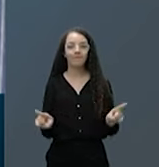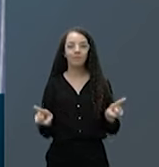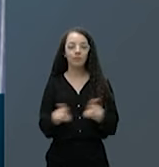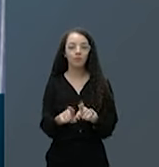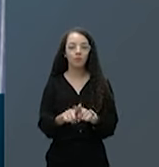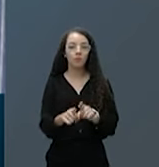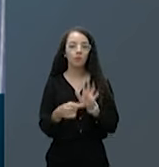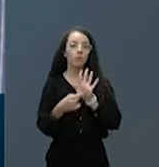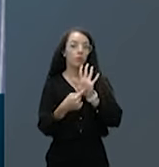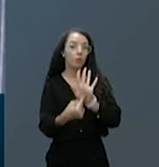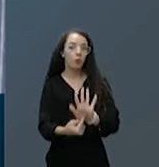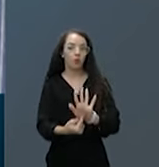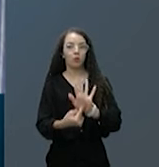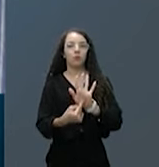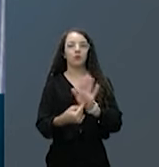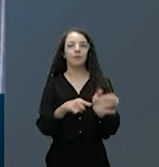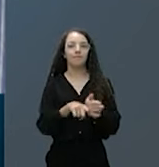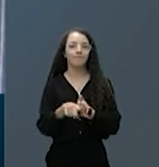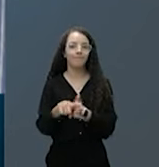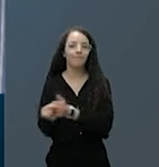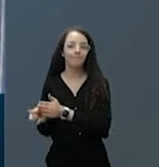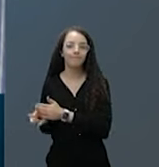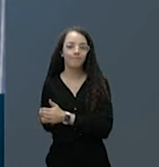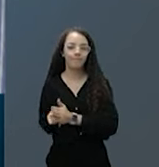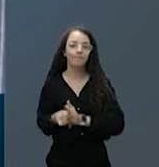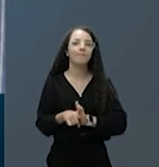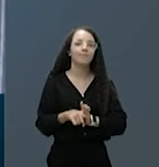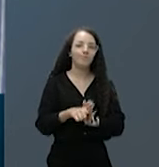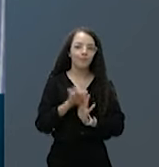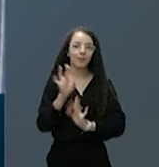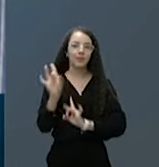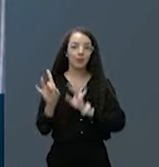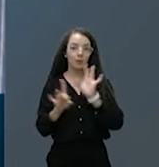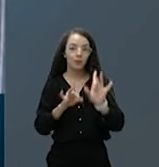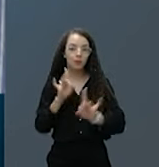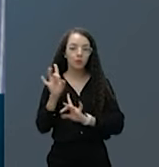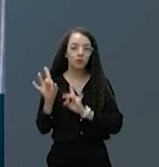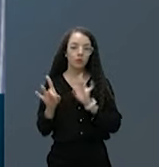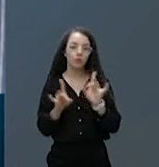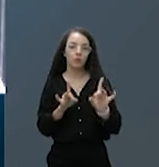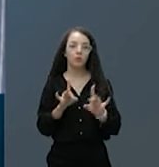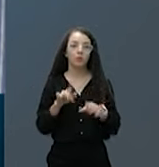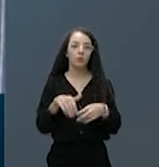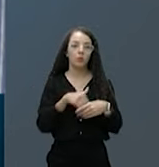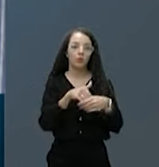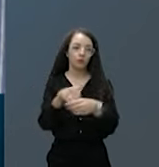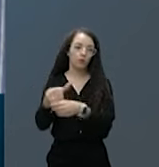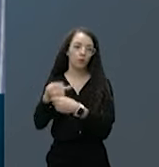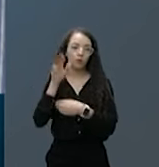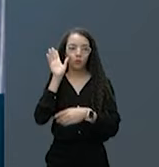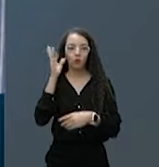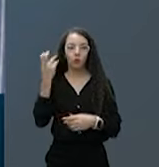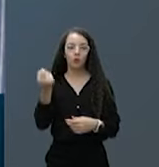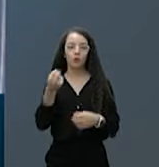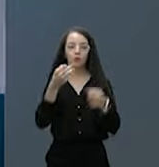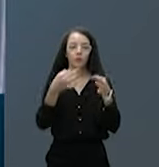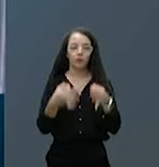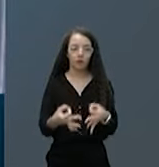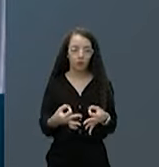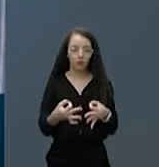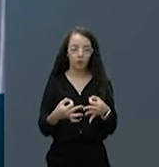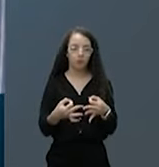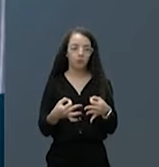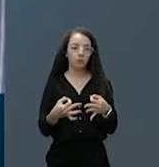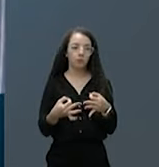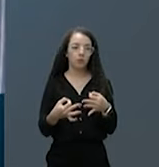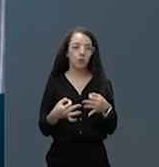ou exame desta questão no acórdão paradigma. De todo modo, ainda